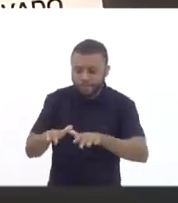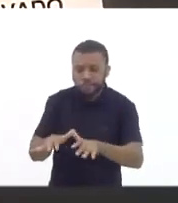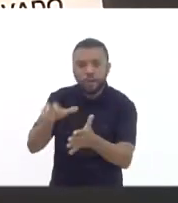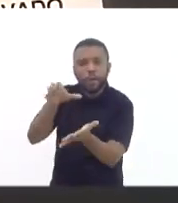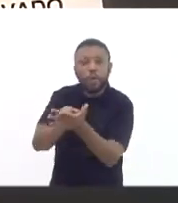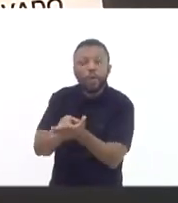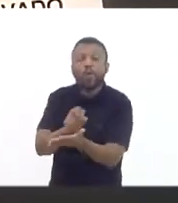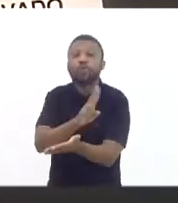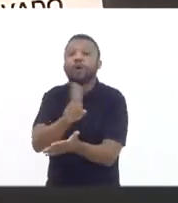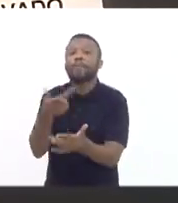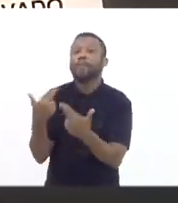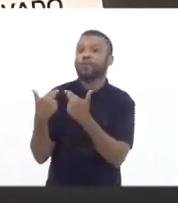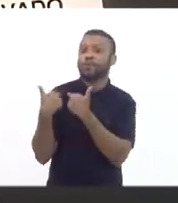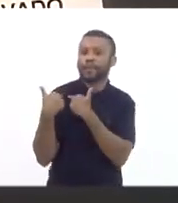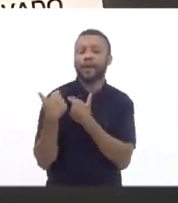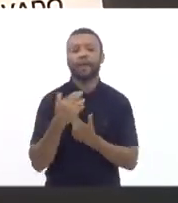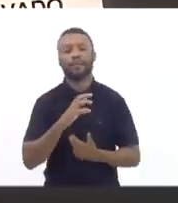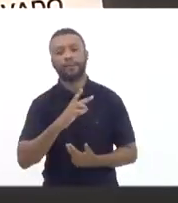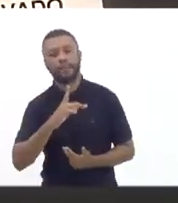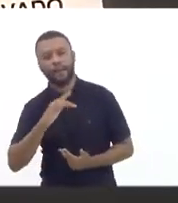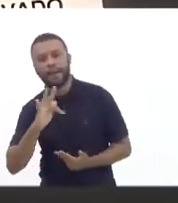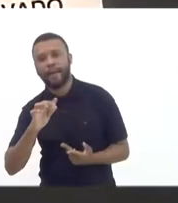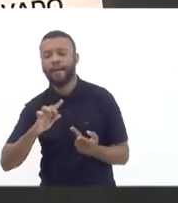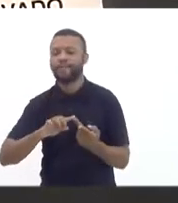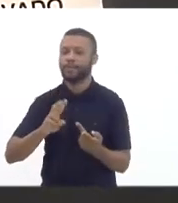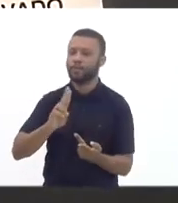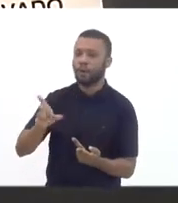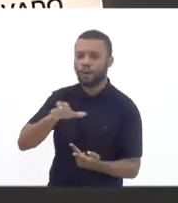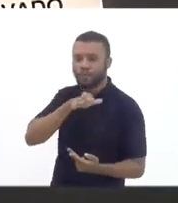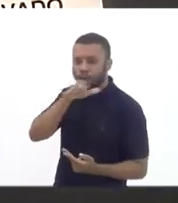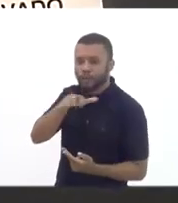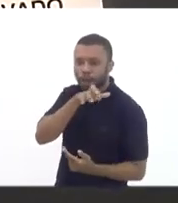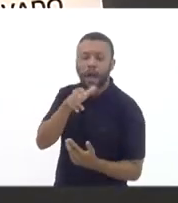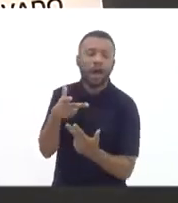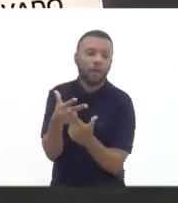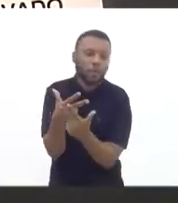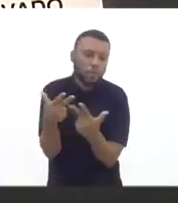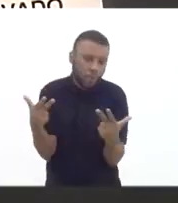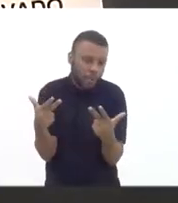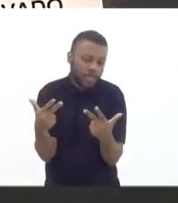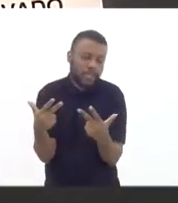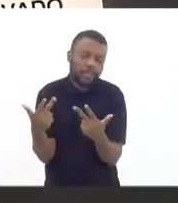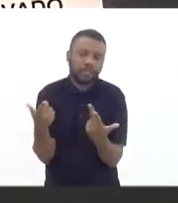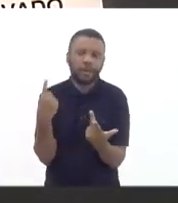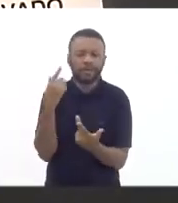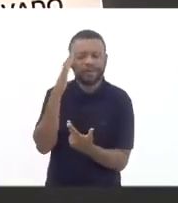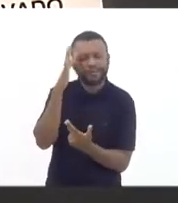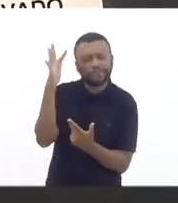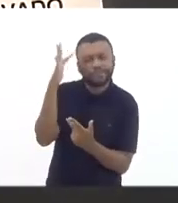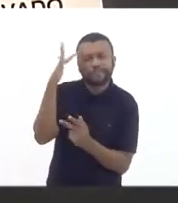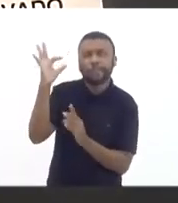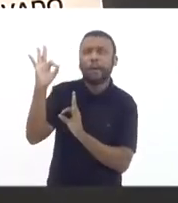lá, né? Com a... ajuda, deputado, pode contar com a gente. Tá? A gente já está com todo o planejamento, só